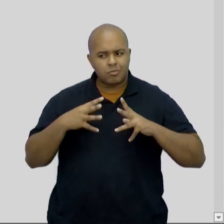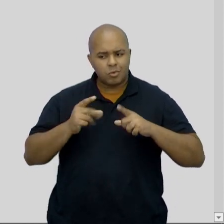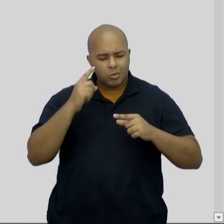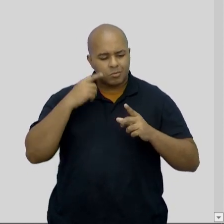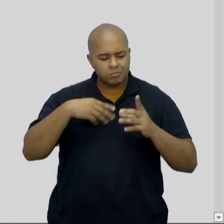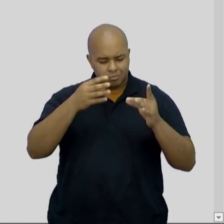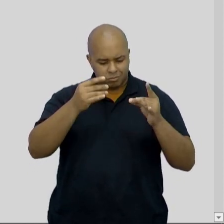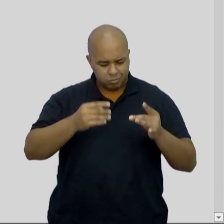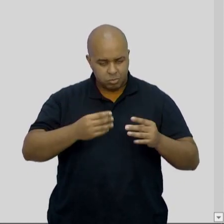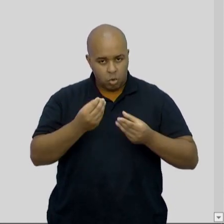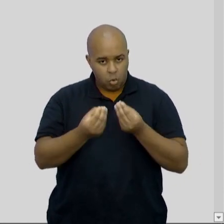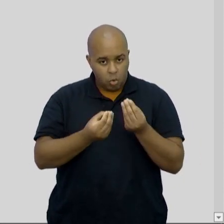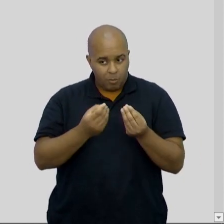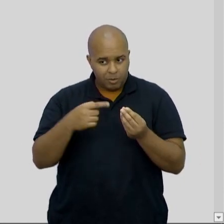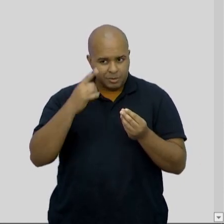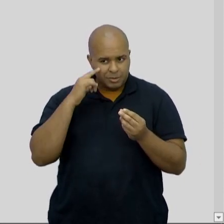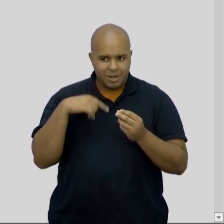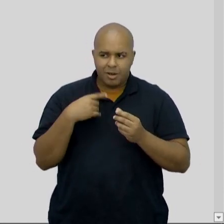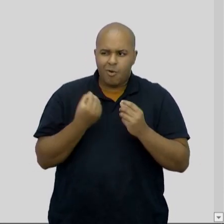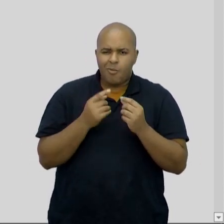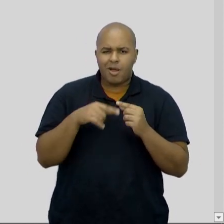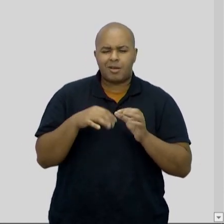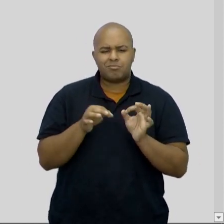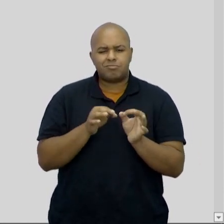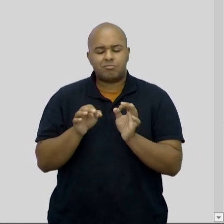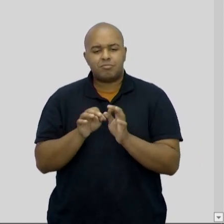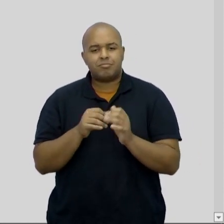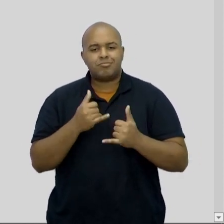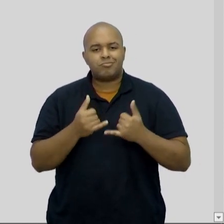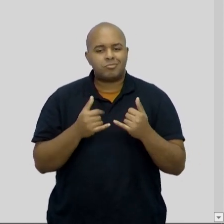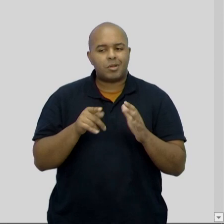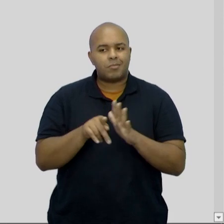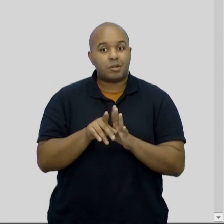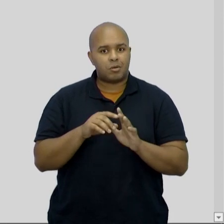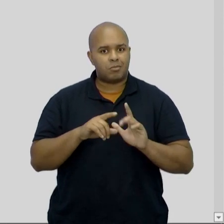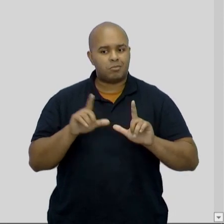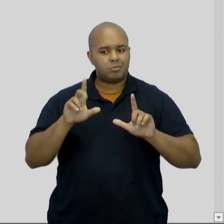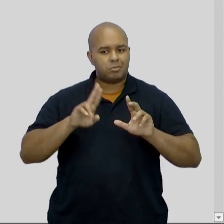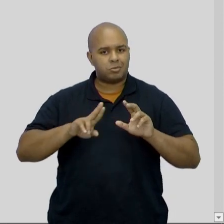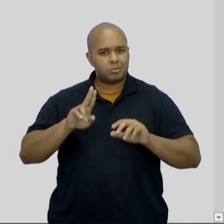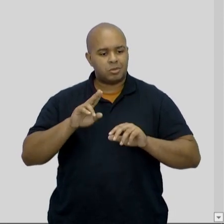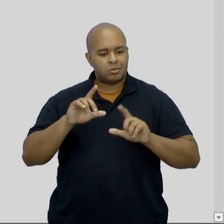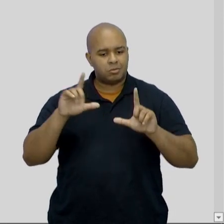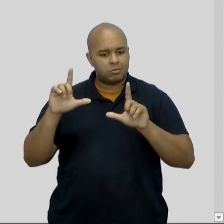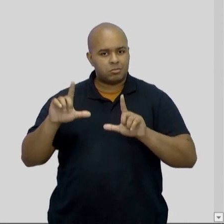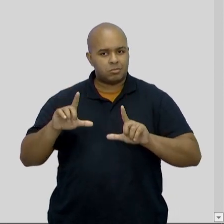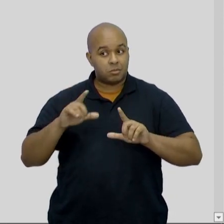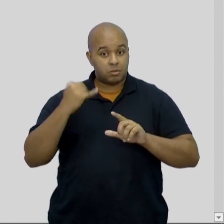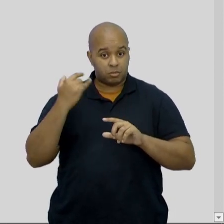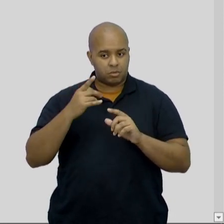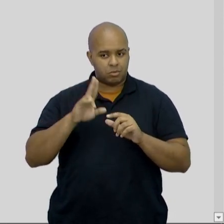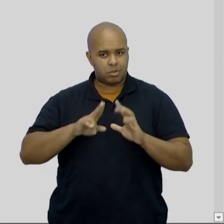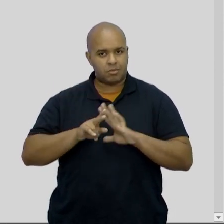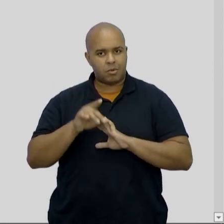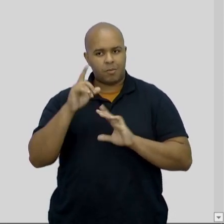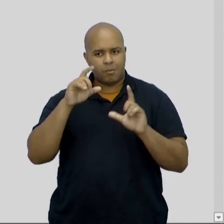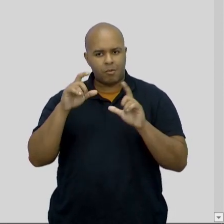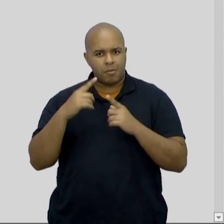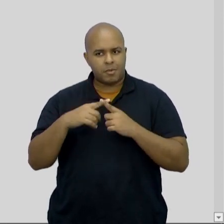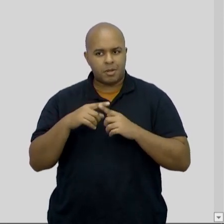todo um descritivo de como seria a preparação do jogo com imagens. É fundamental utilizar